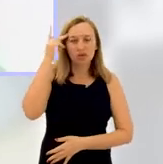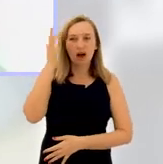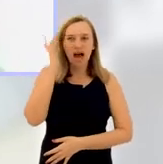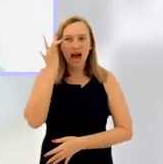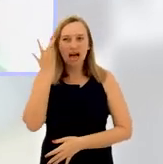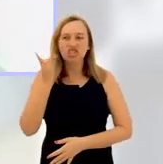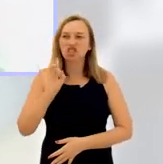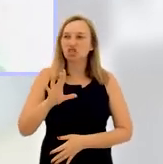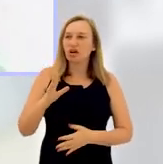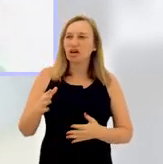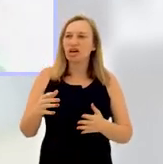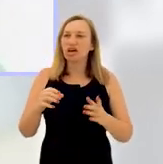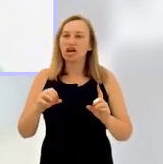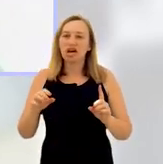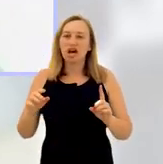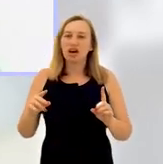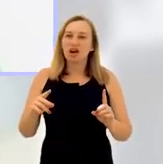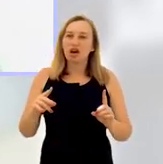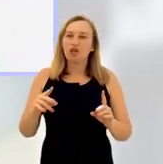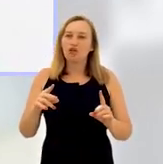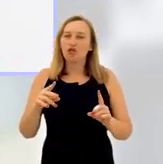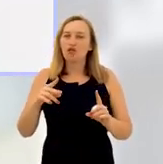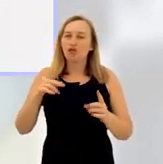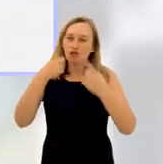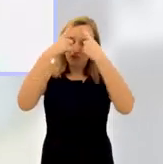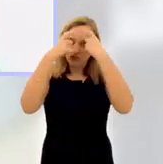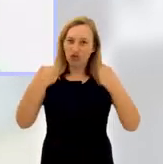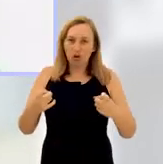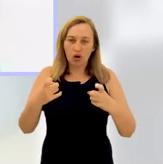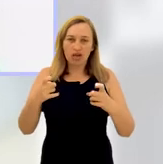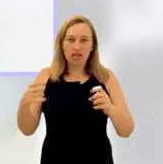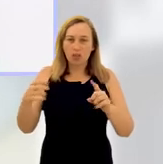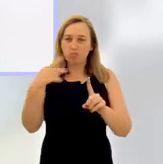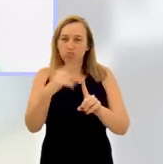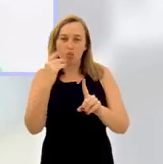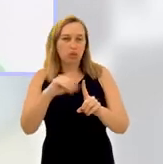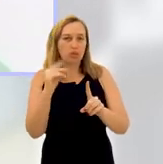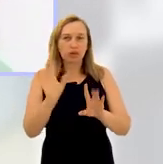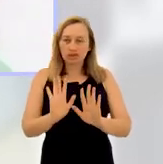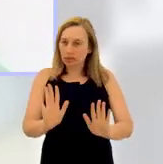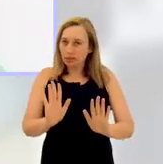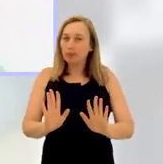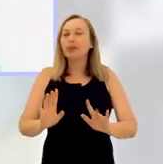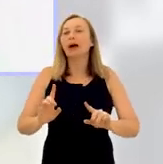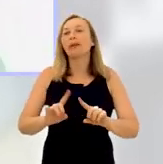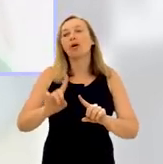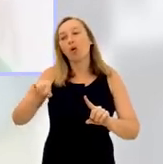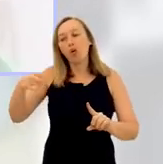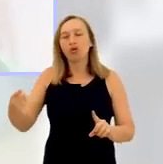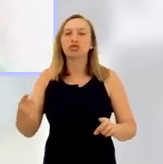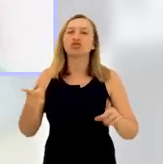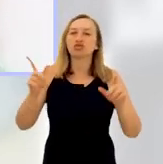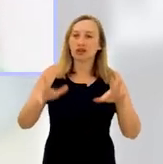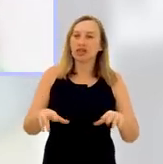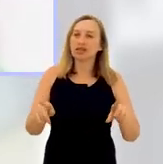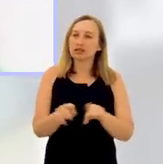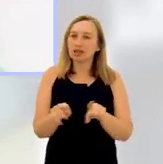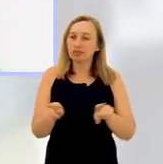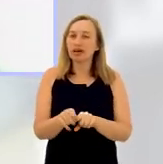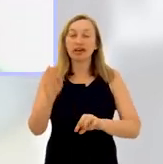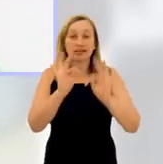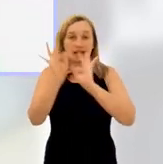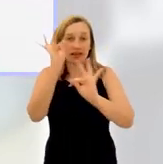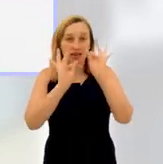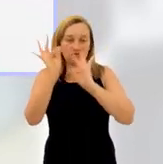Algumas pessoas imaginam que é só a violência brutal que a Maria da Penha ampara. E outro grande